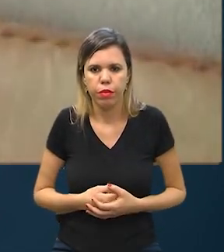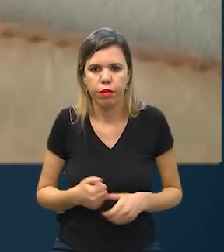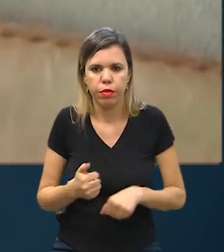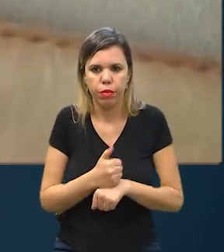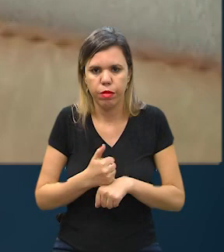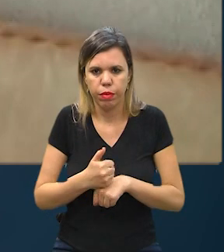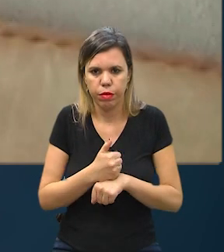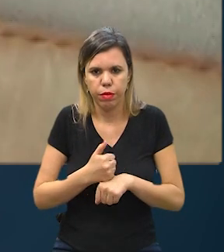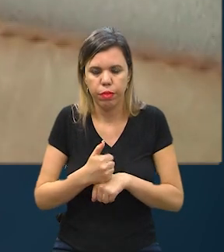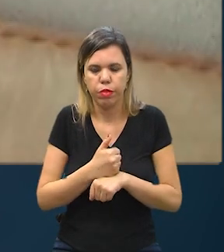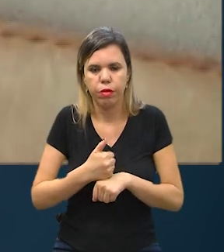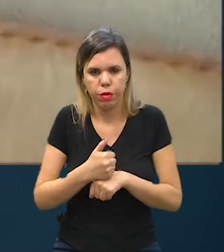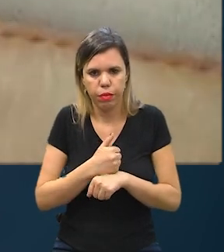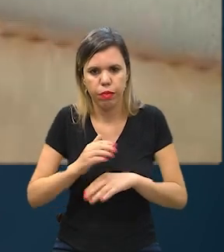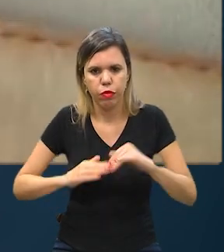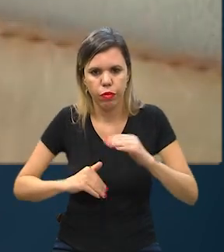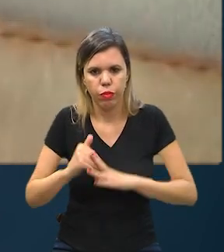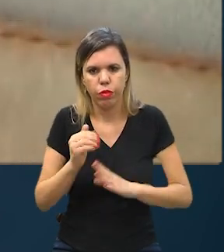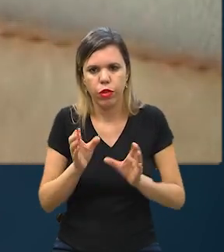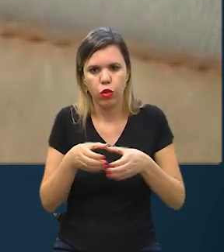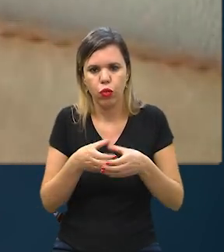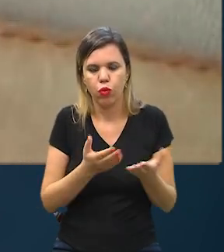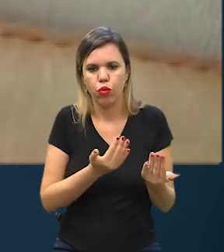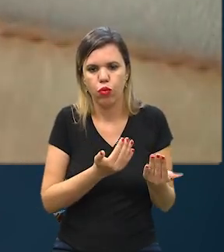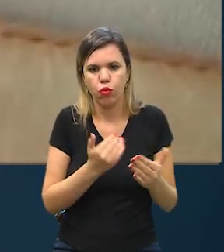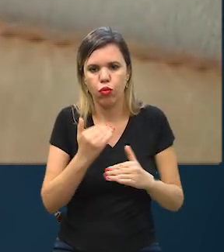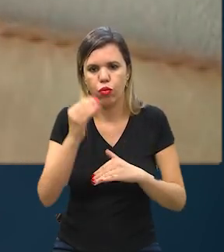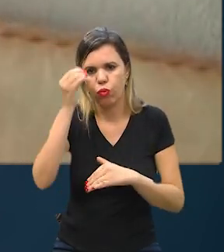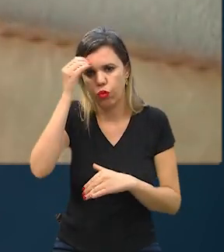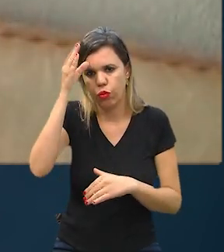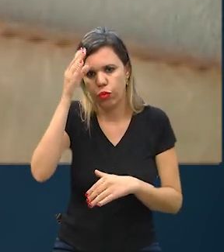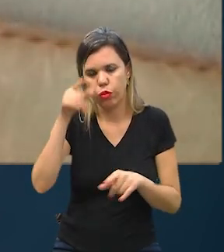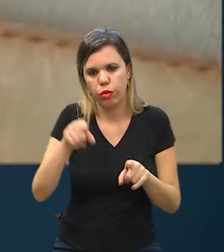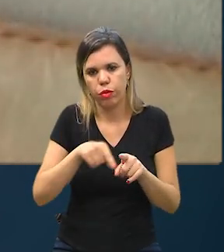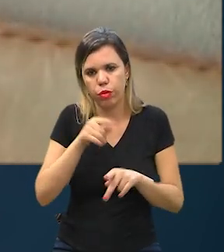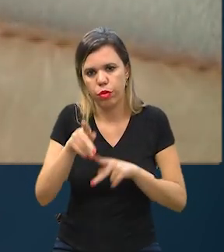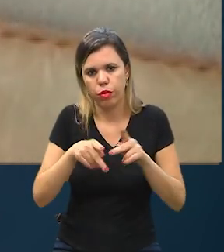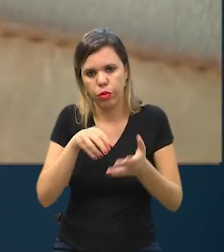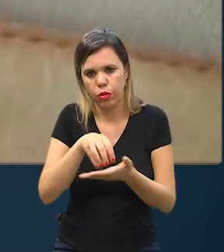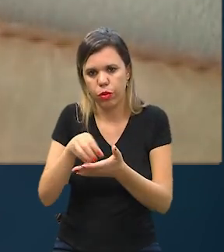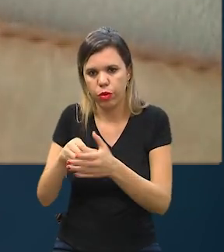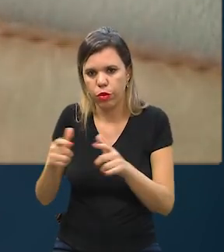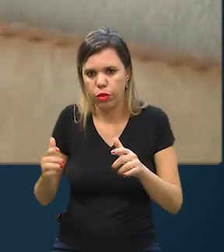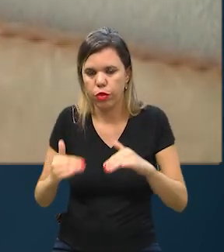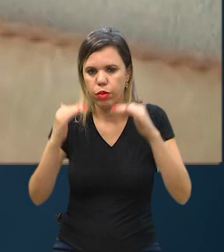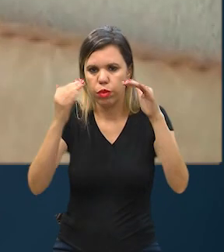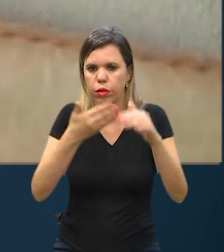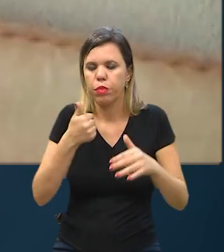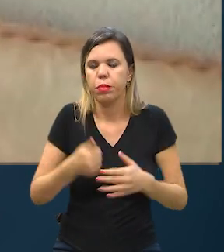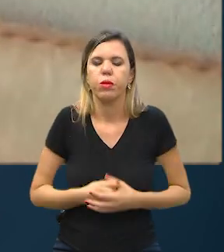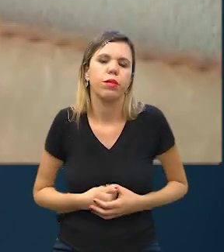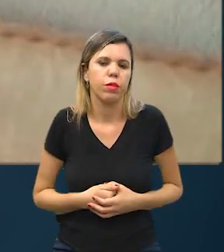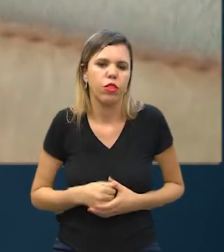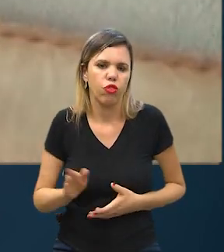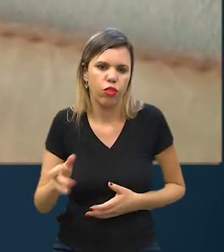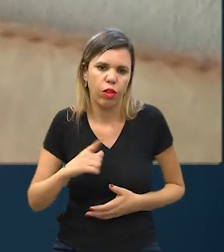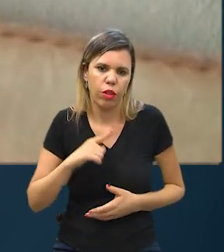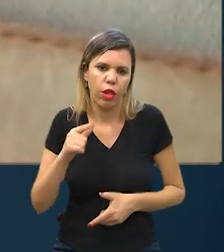buscar a profissionalização desse grupo de jovens e o crescimento, né, dessa